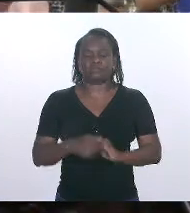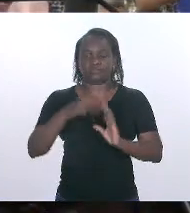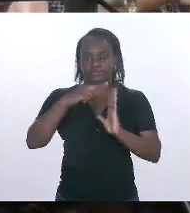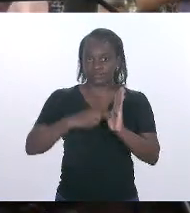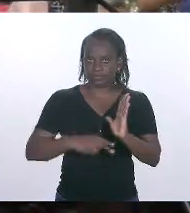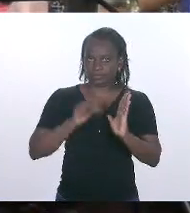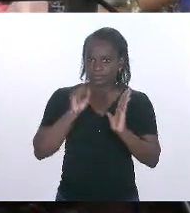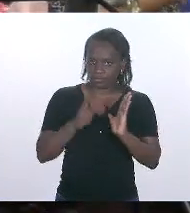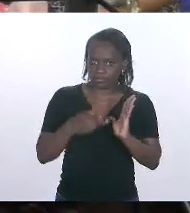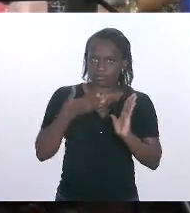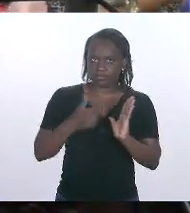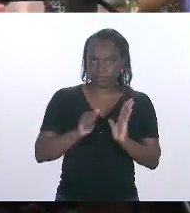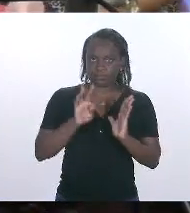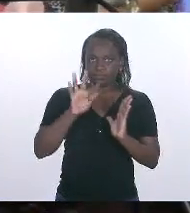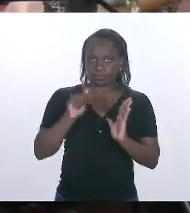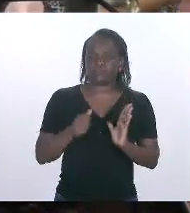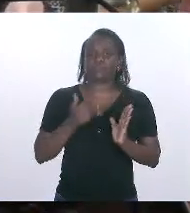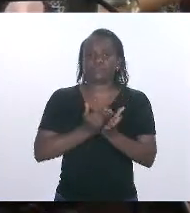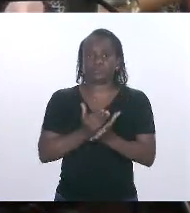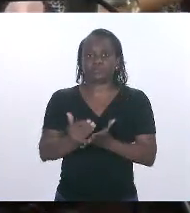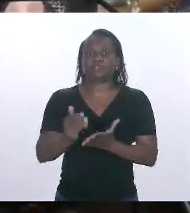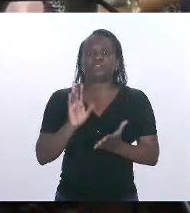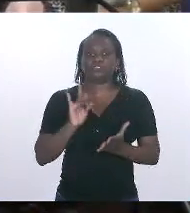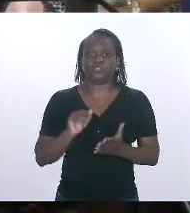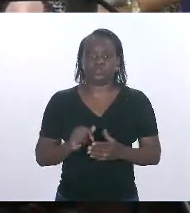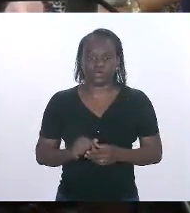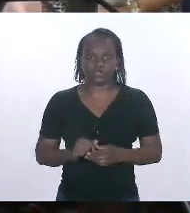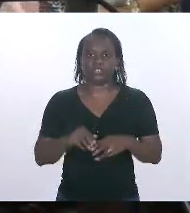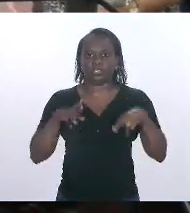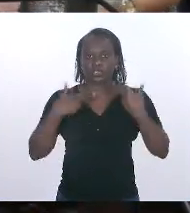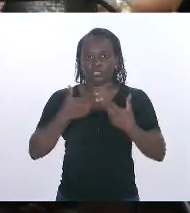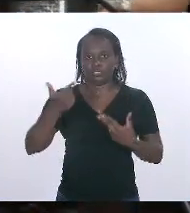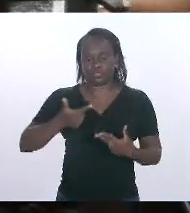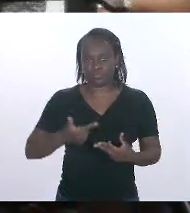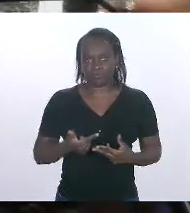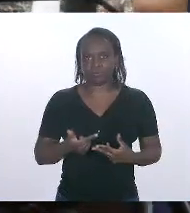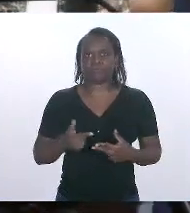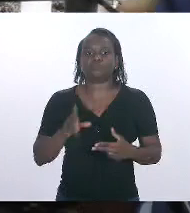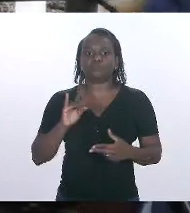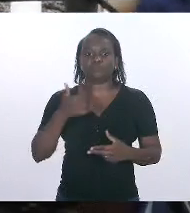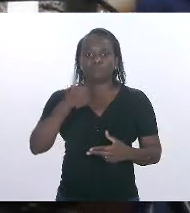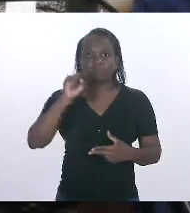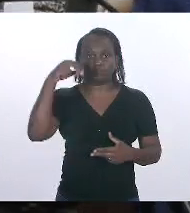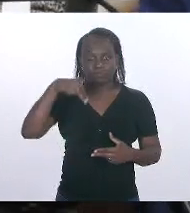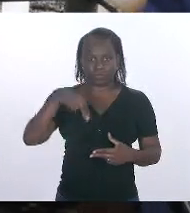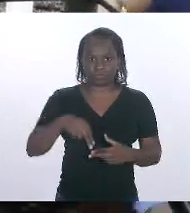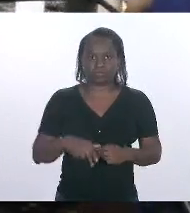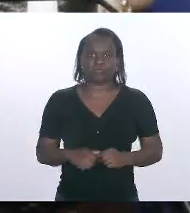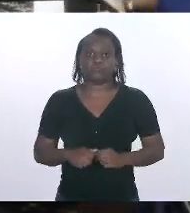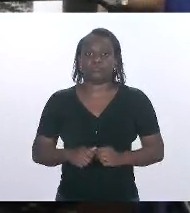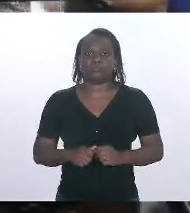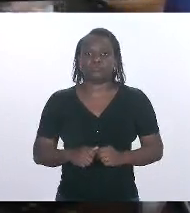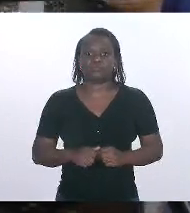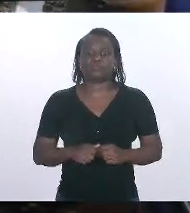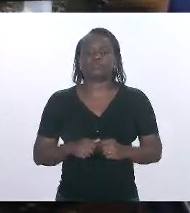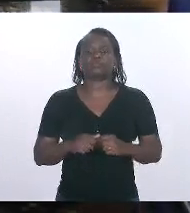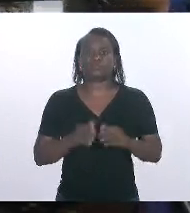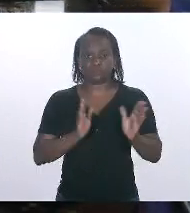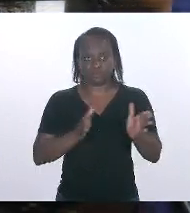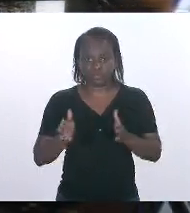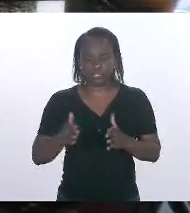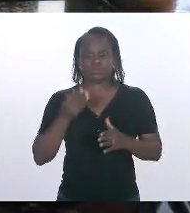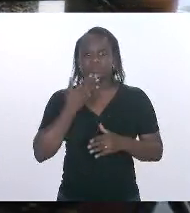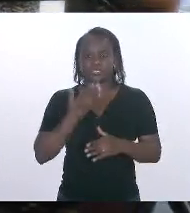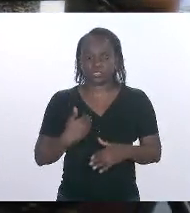Lida e aprovada a ata, passa-se a ordem da segunda sessão extraordinária do dia 18 de novembro. Pela questão de